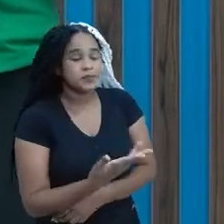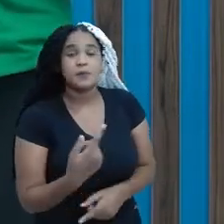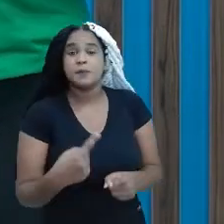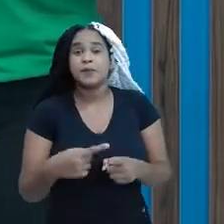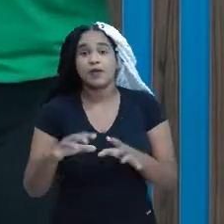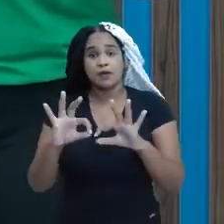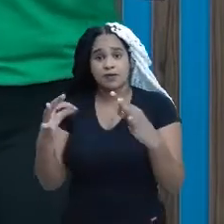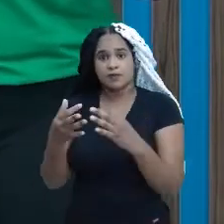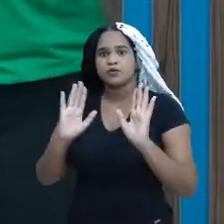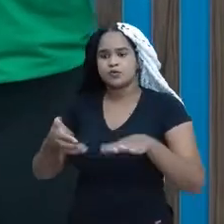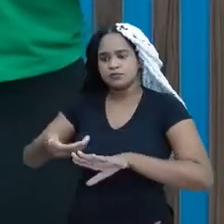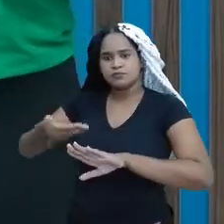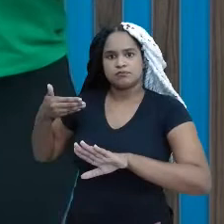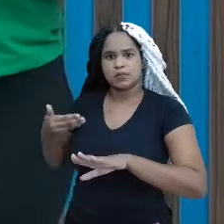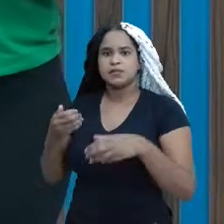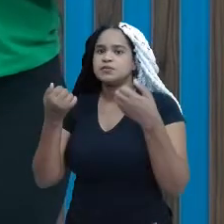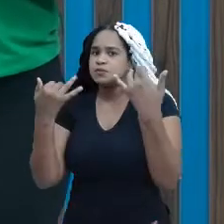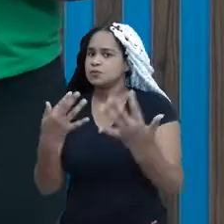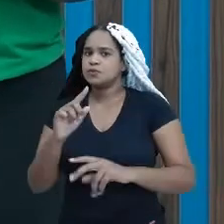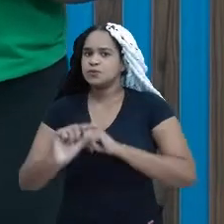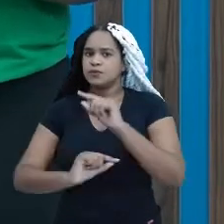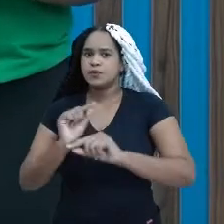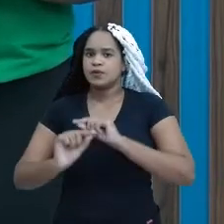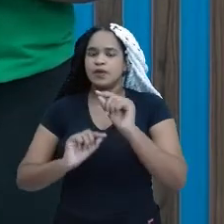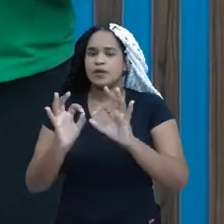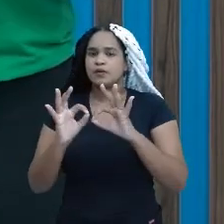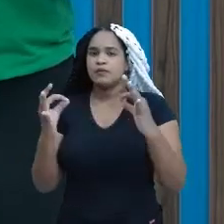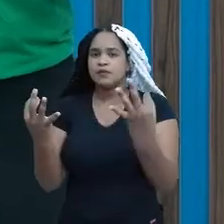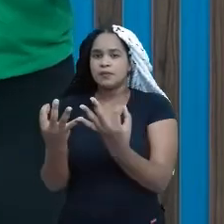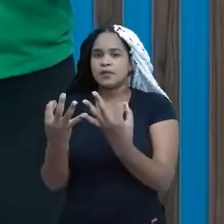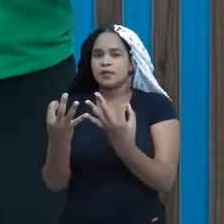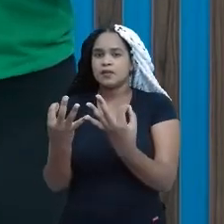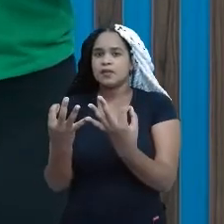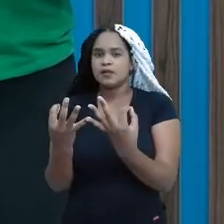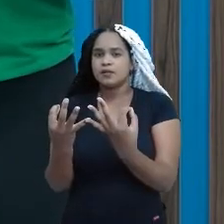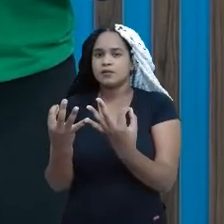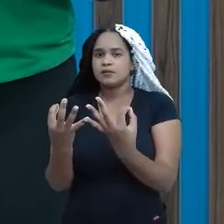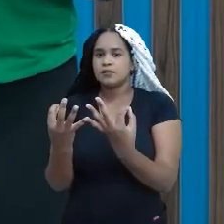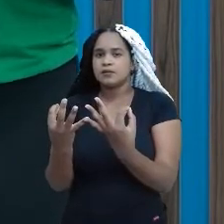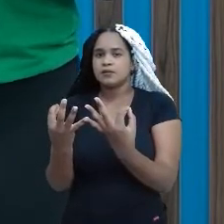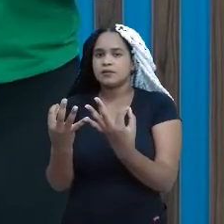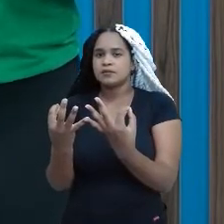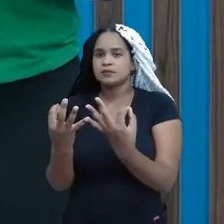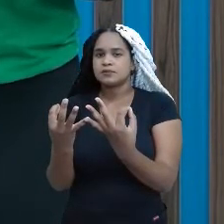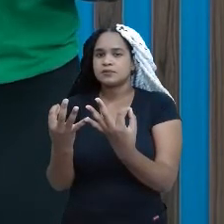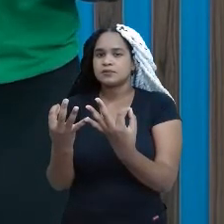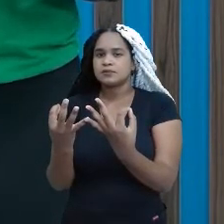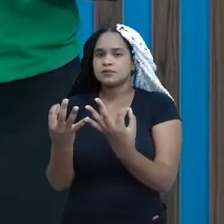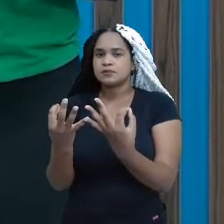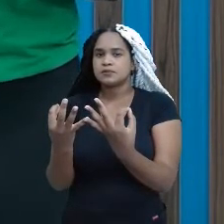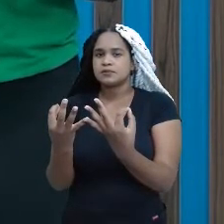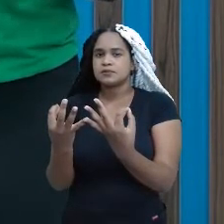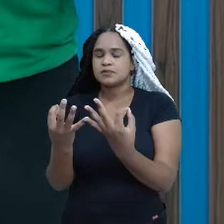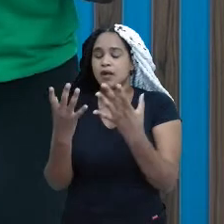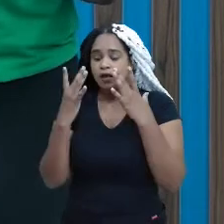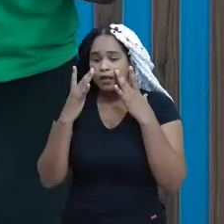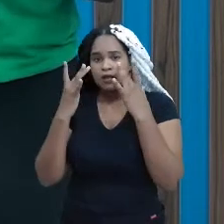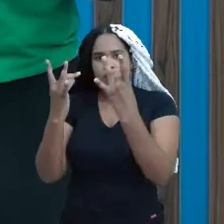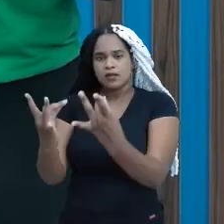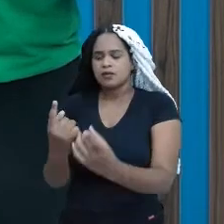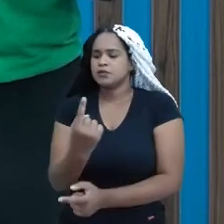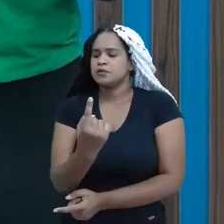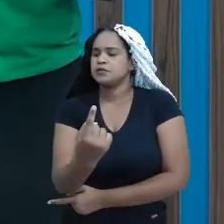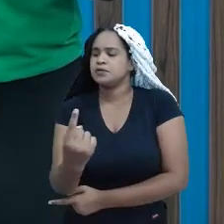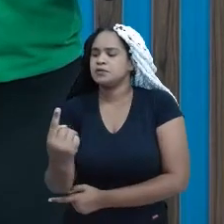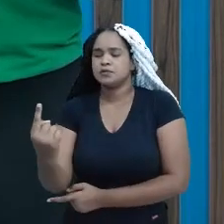falei no nosso outro encontro, ele observa como o individual,